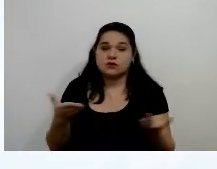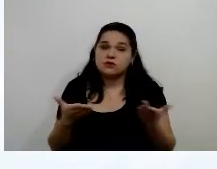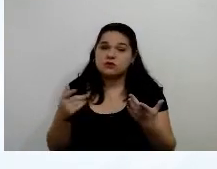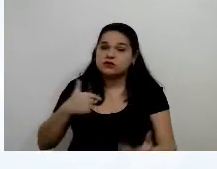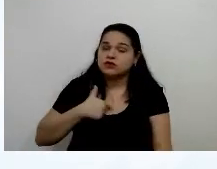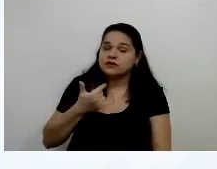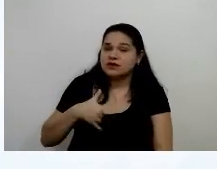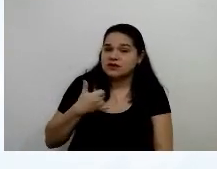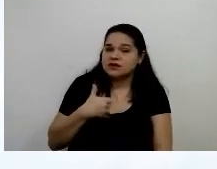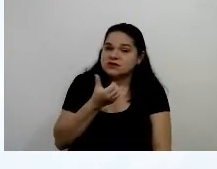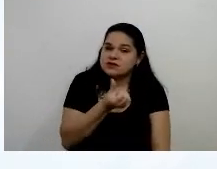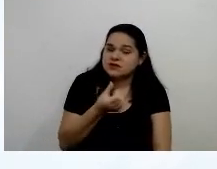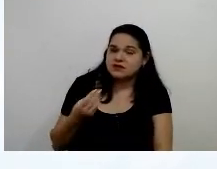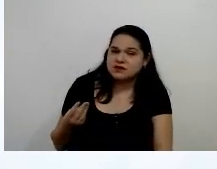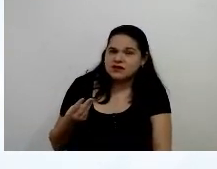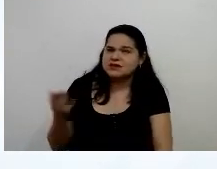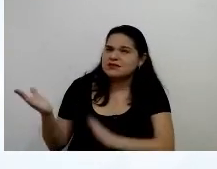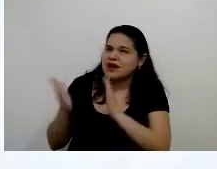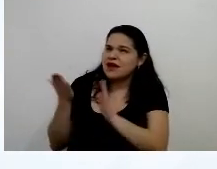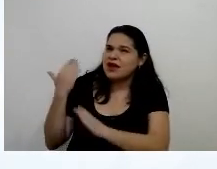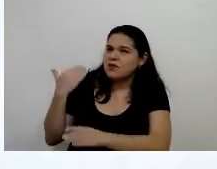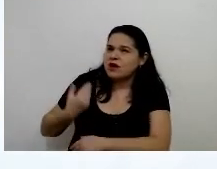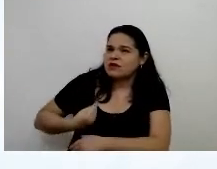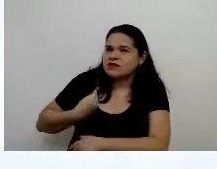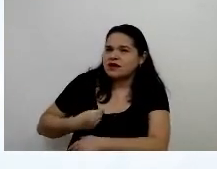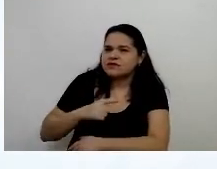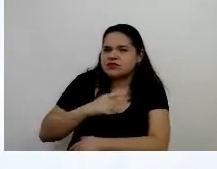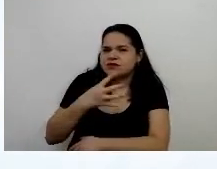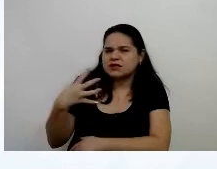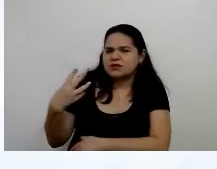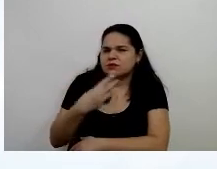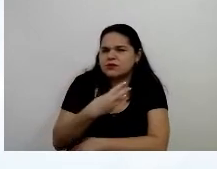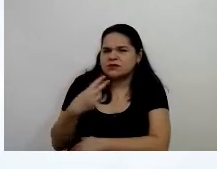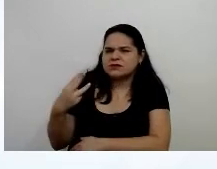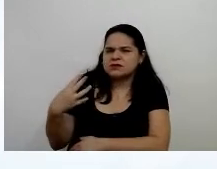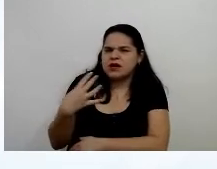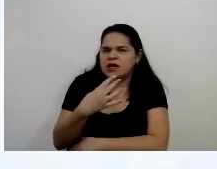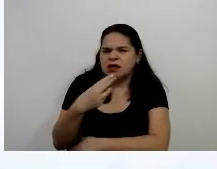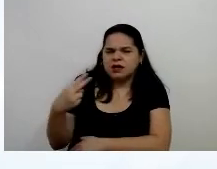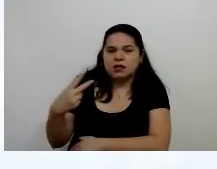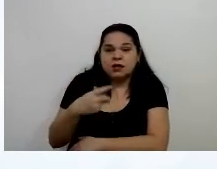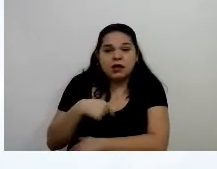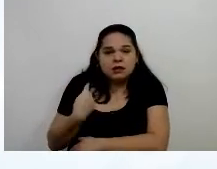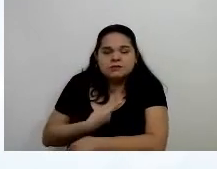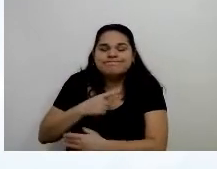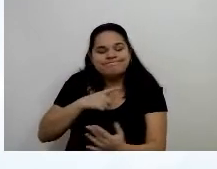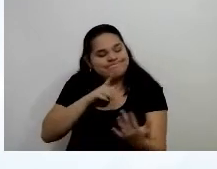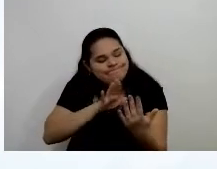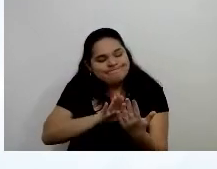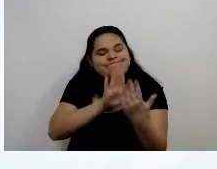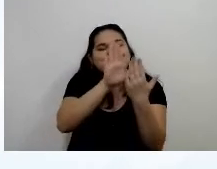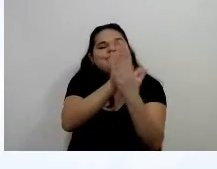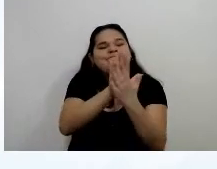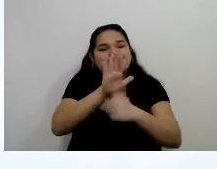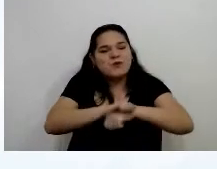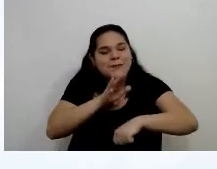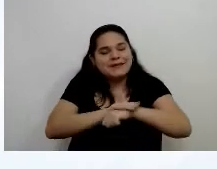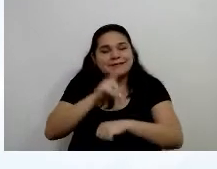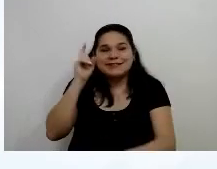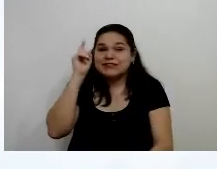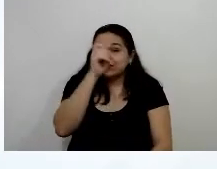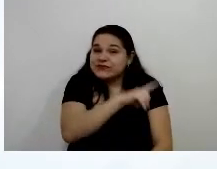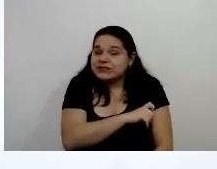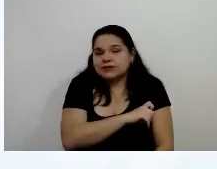na época que eu estava lá, eu tinha 42, 43. Então, nós estamos enfrentando um inimigo